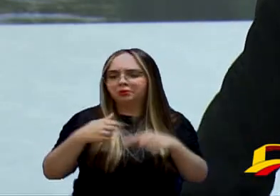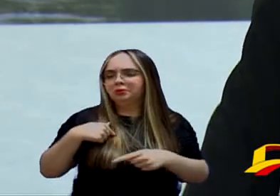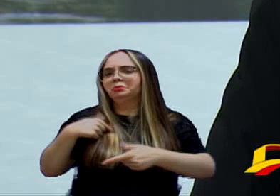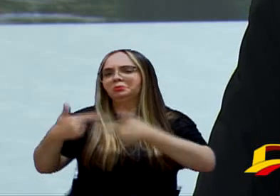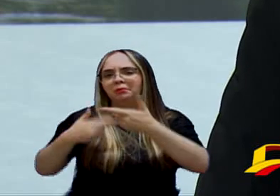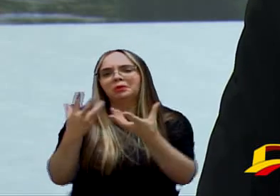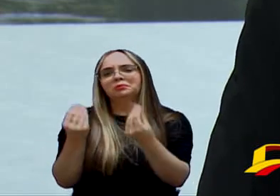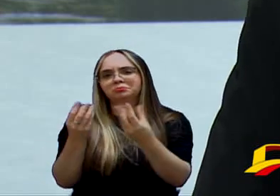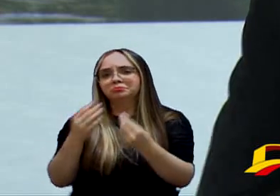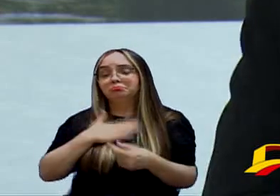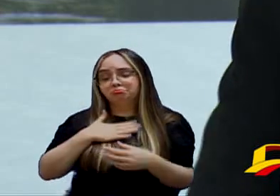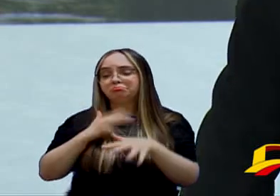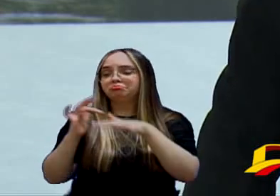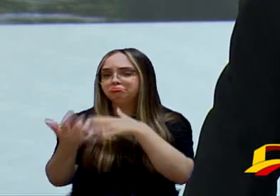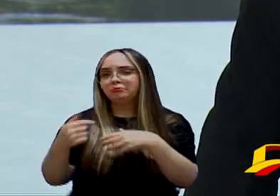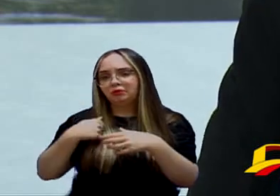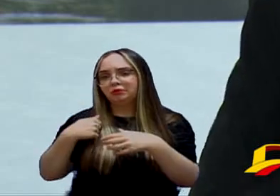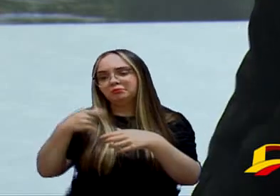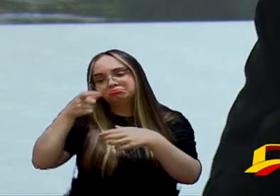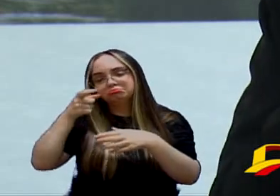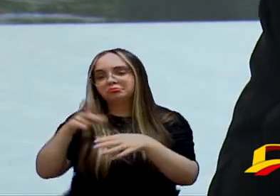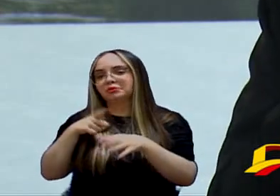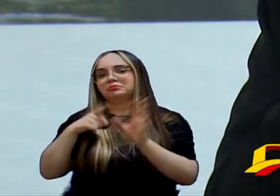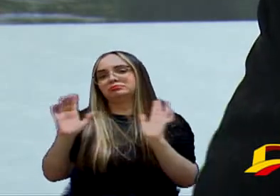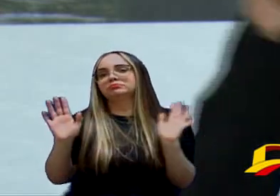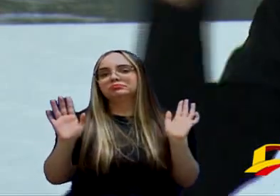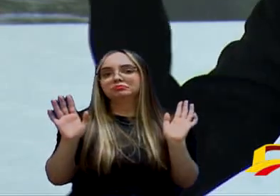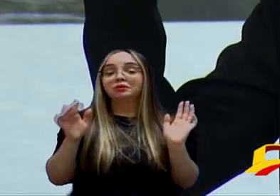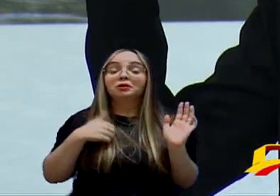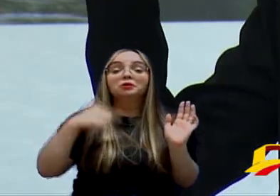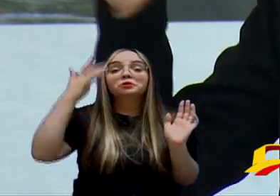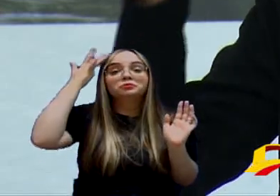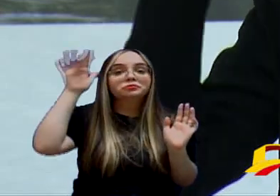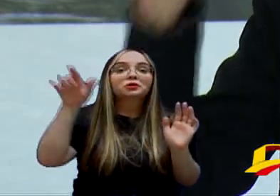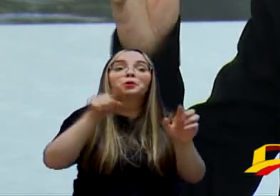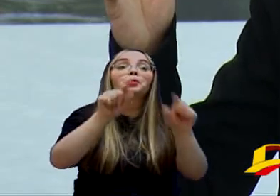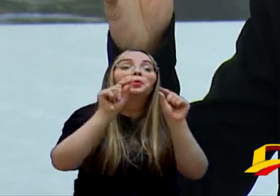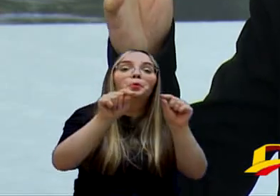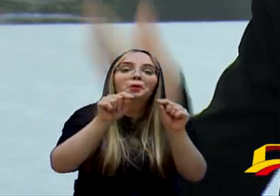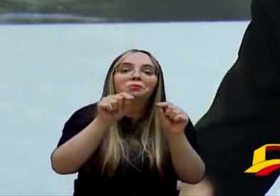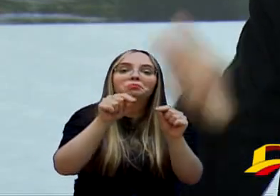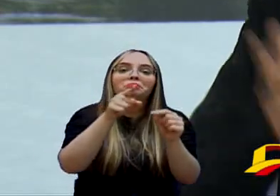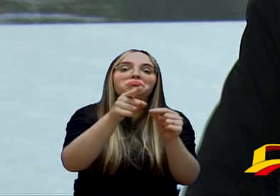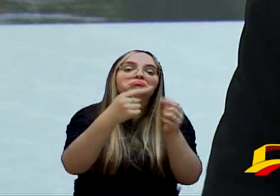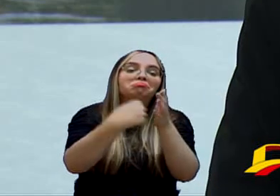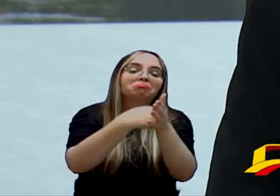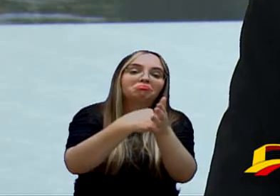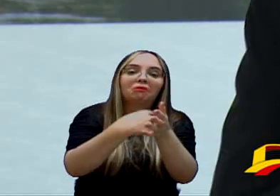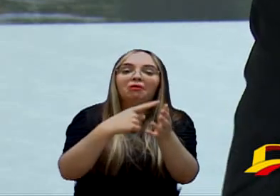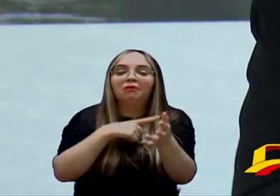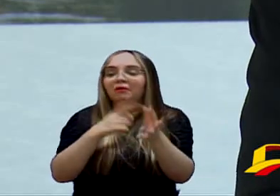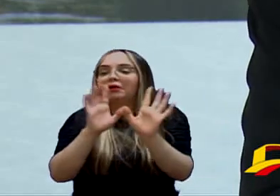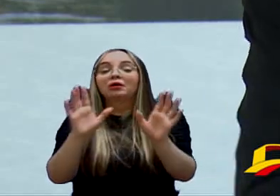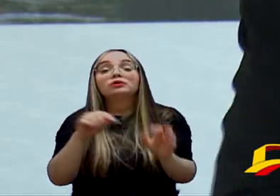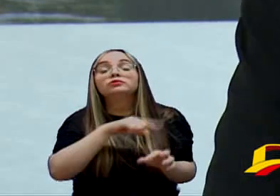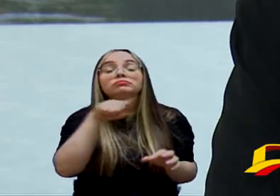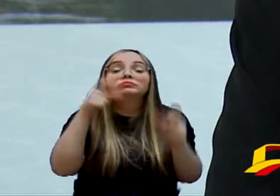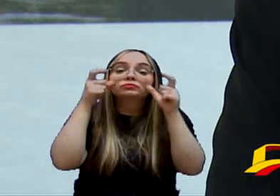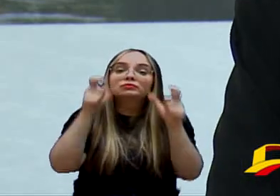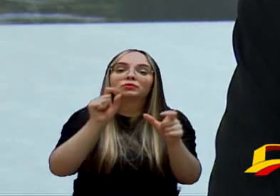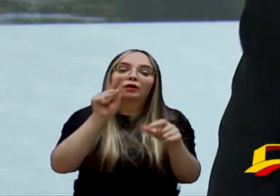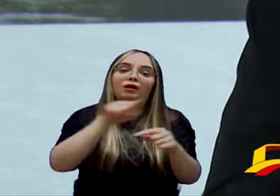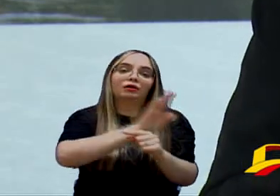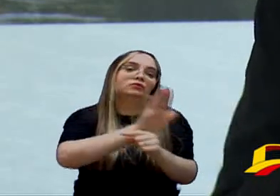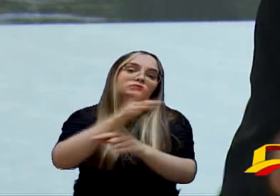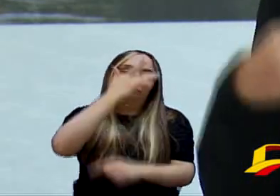nós estamos cuidando do nosso mandato que é o que interessa eu não sei o que o senhor tá mexendo não me interessa o que interessa é o nosso compromisso